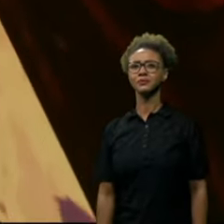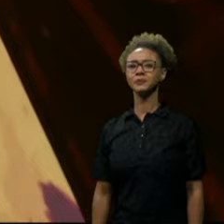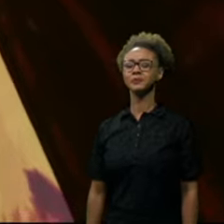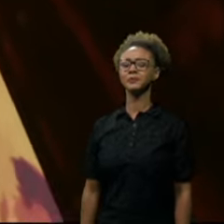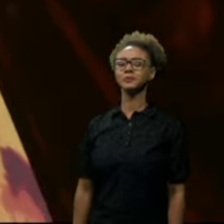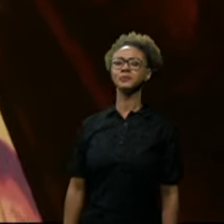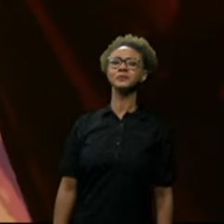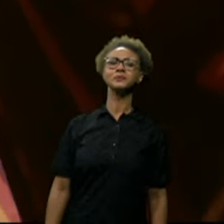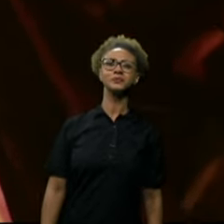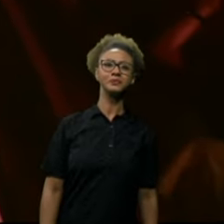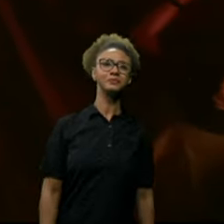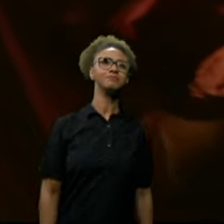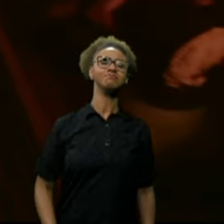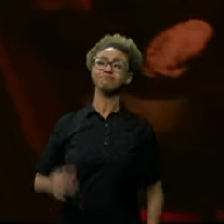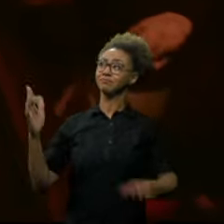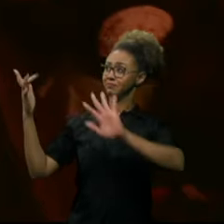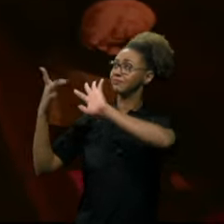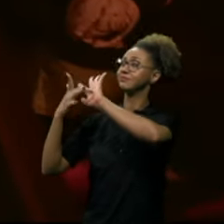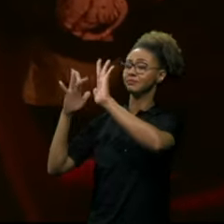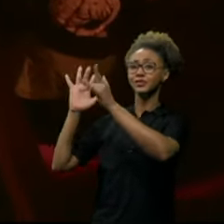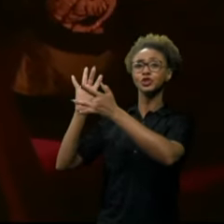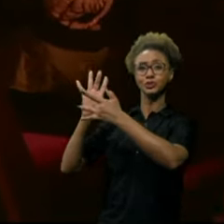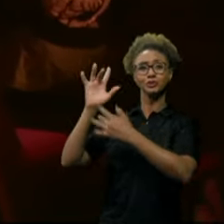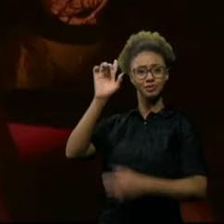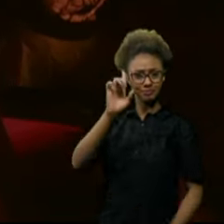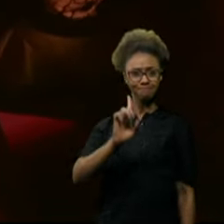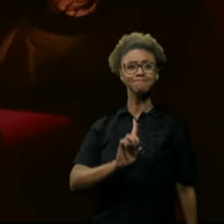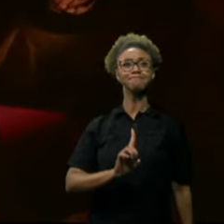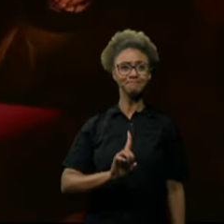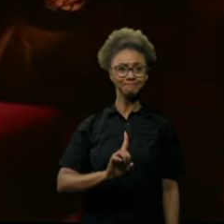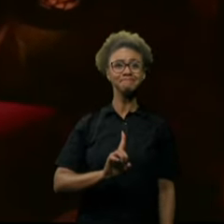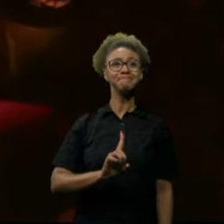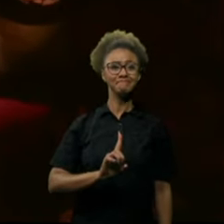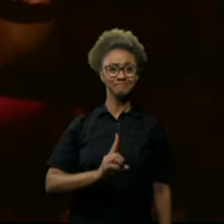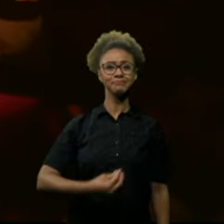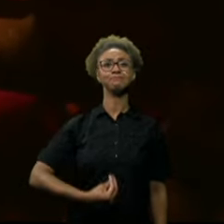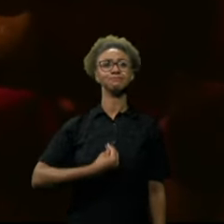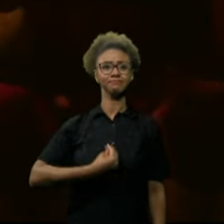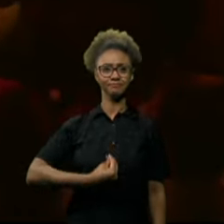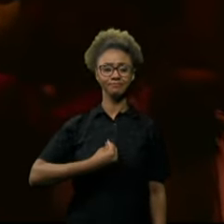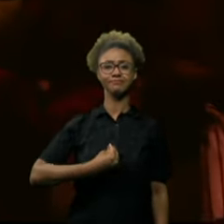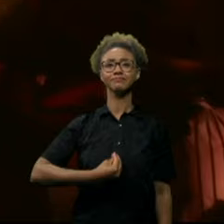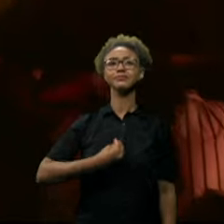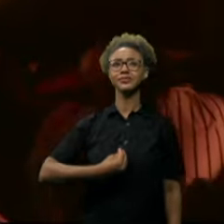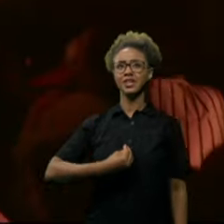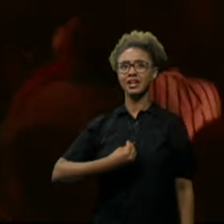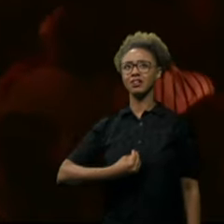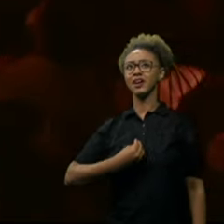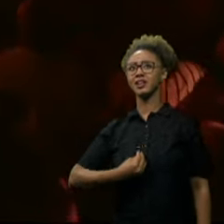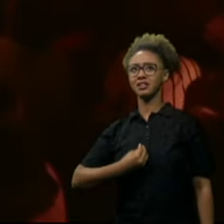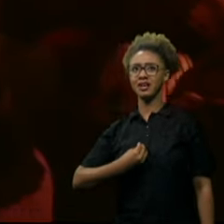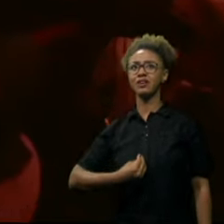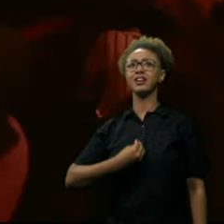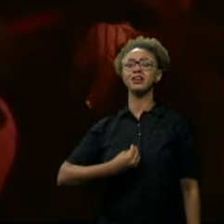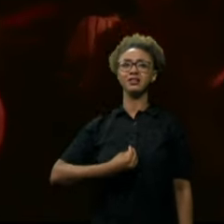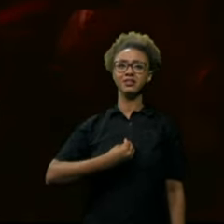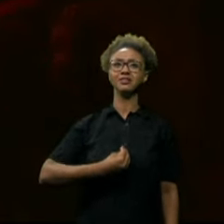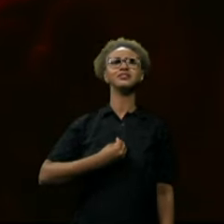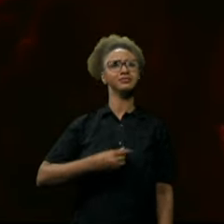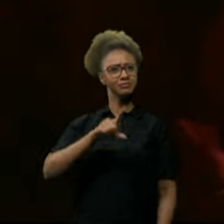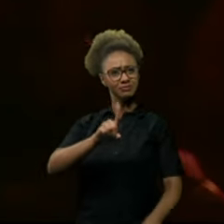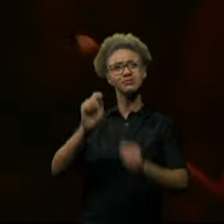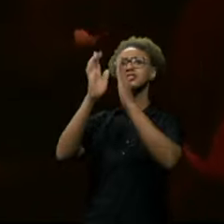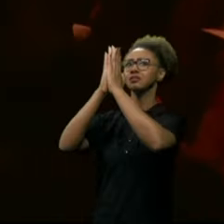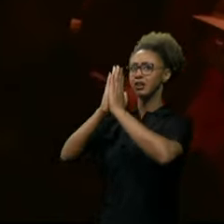em Jesus está aqui E aí e dói ontem